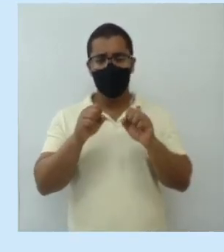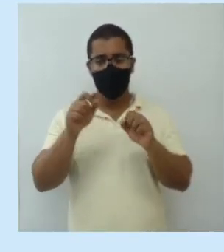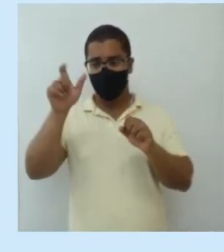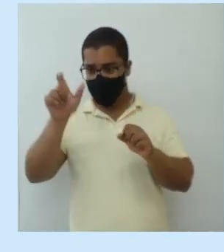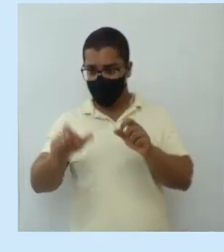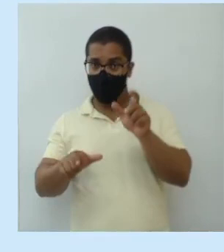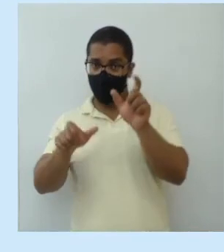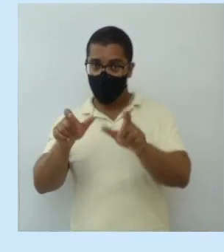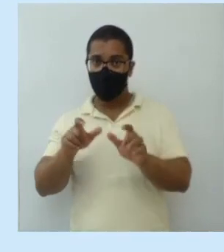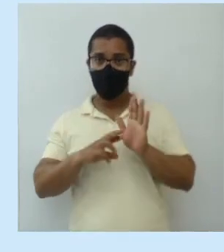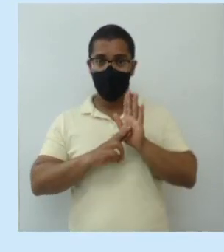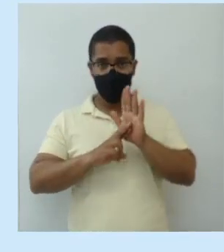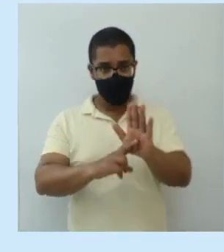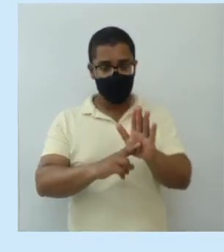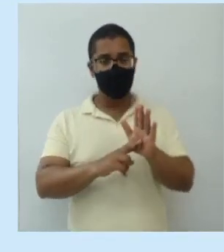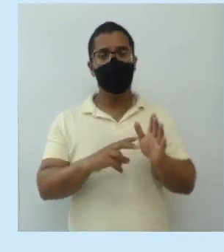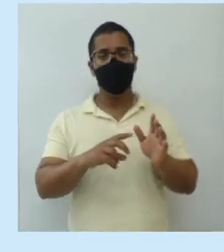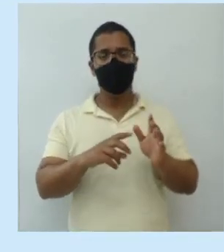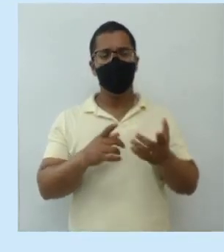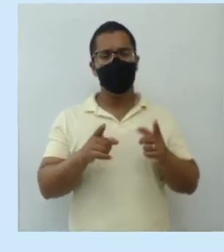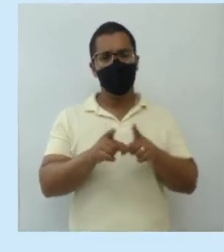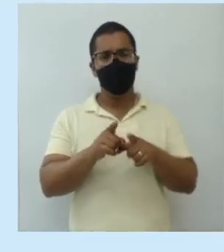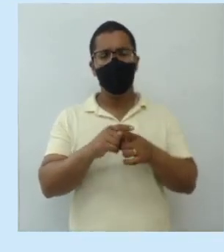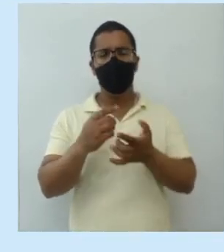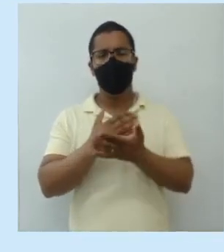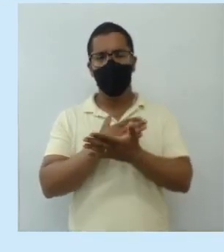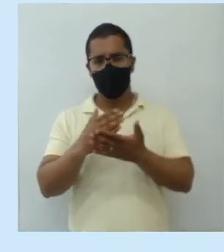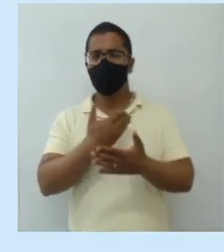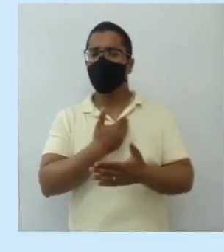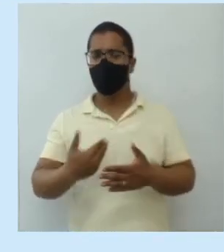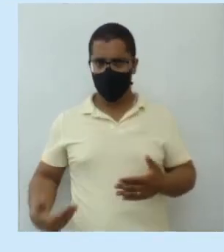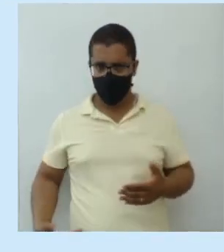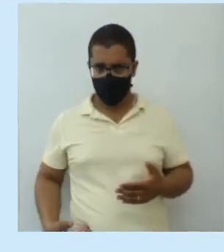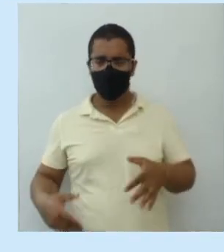poder público. A gente pode dizer que alguns fatos, né, que vão